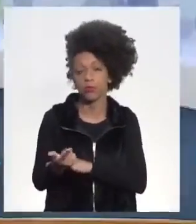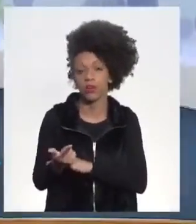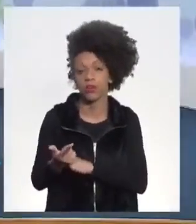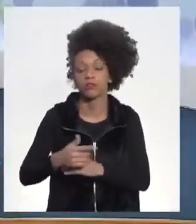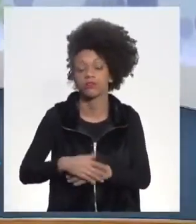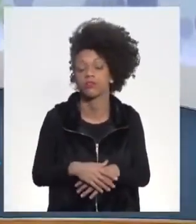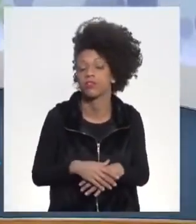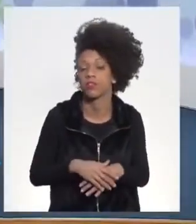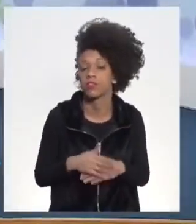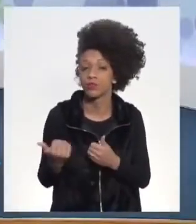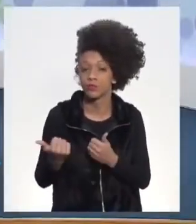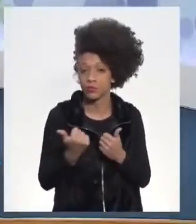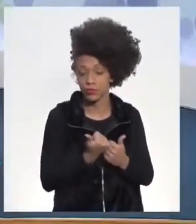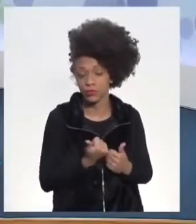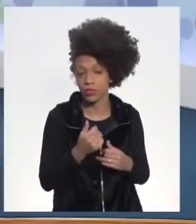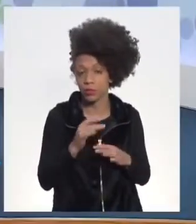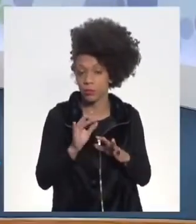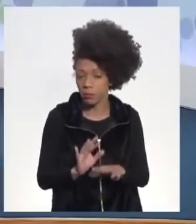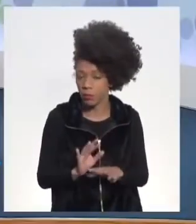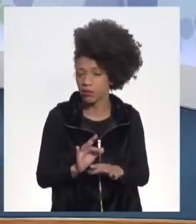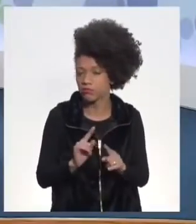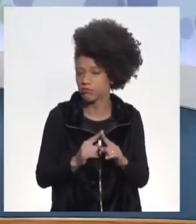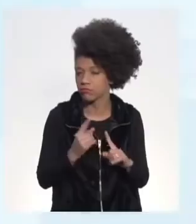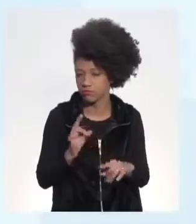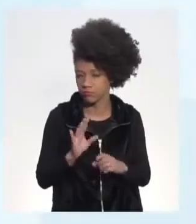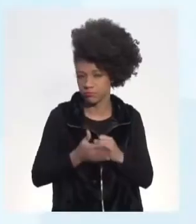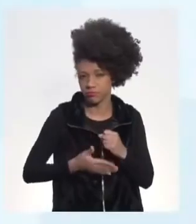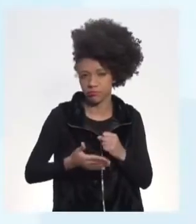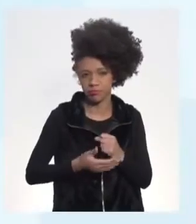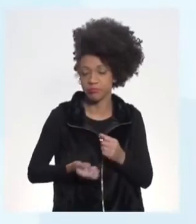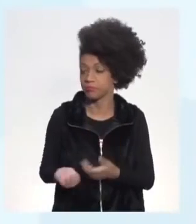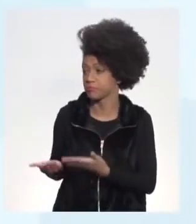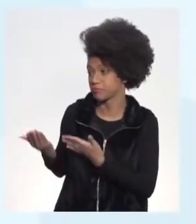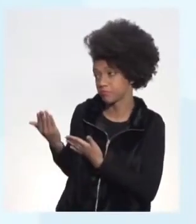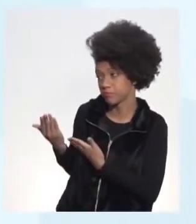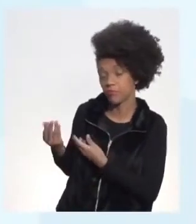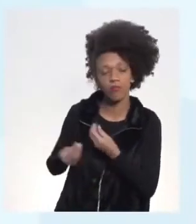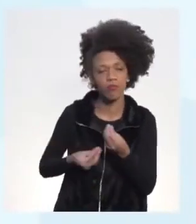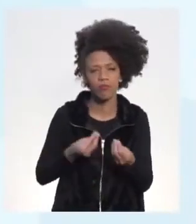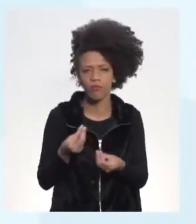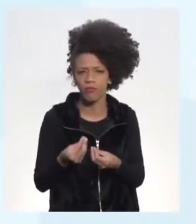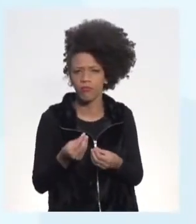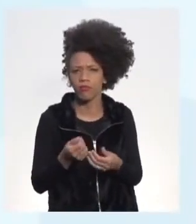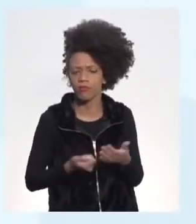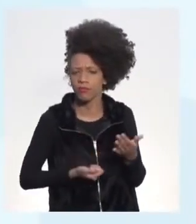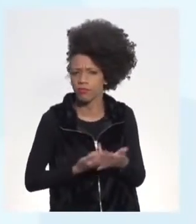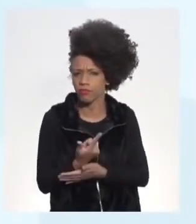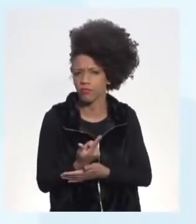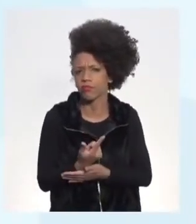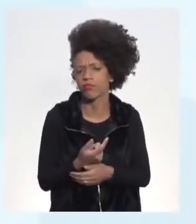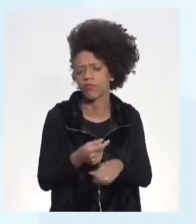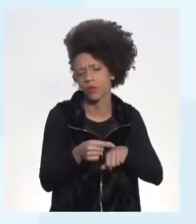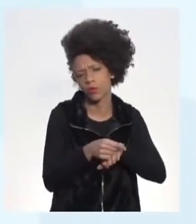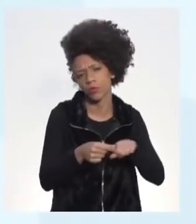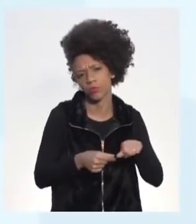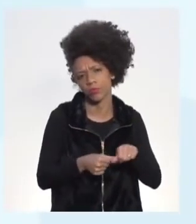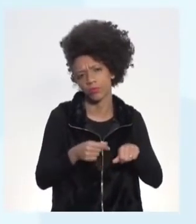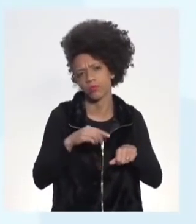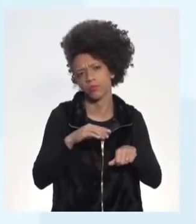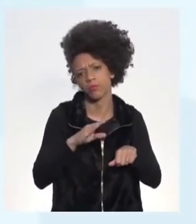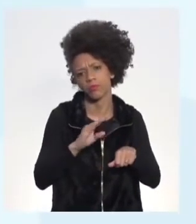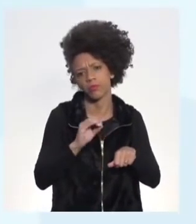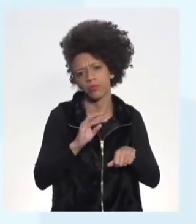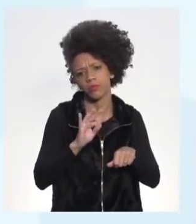só para a gente fundamentar esses valores. Então, na tela para vocês, como que ficaria o pagamento via boleto bancário